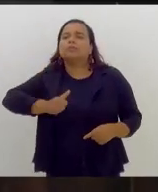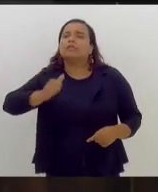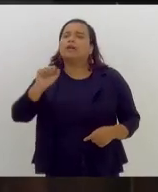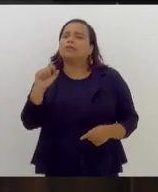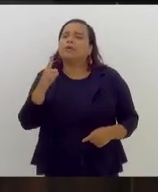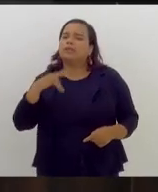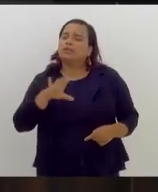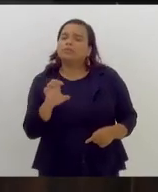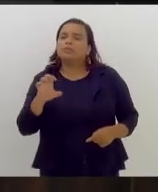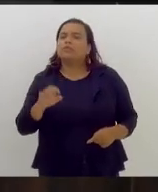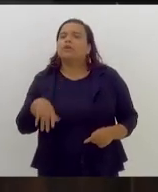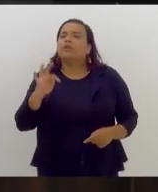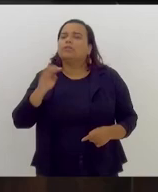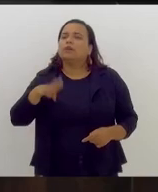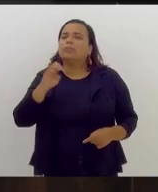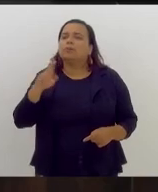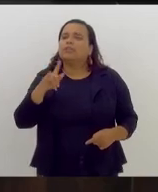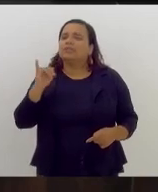Tamborindeg,